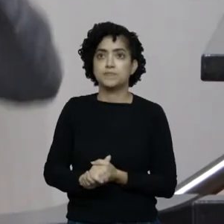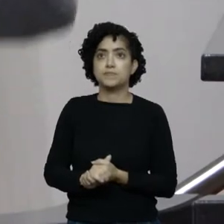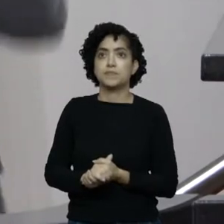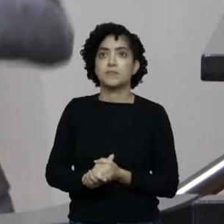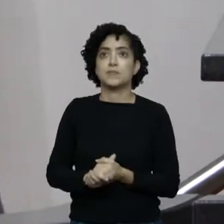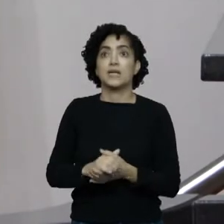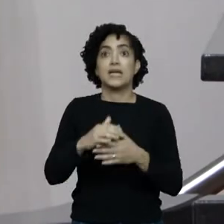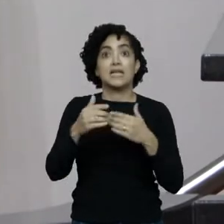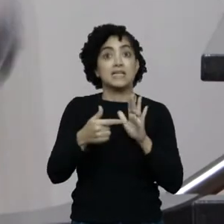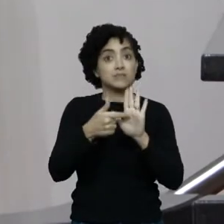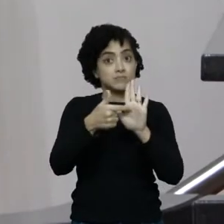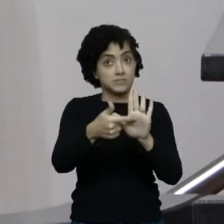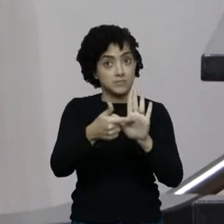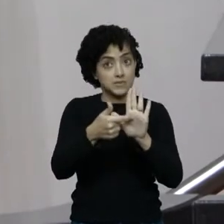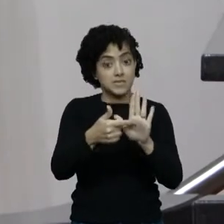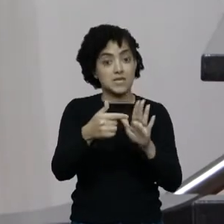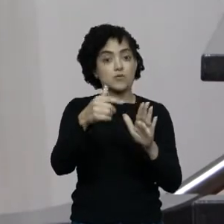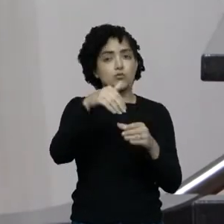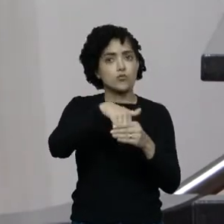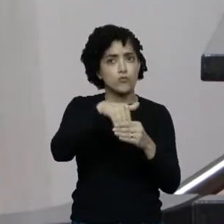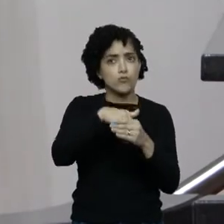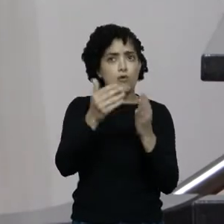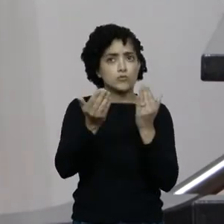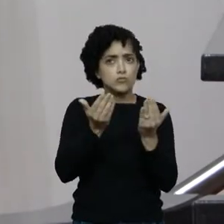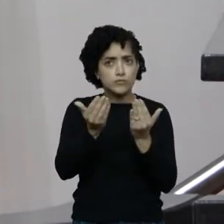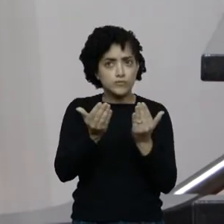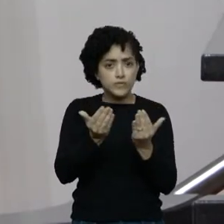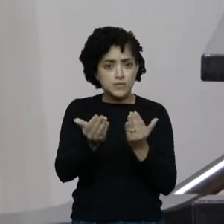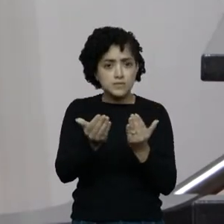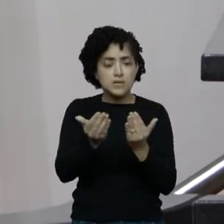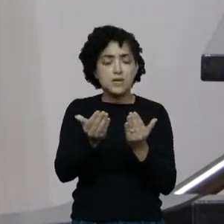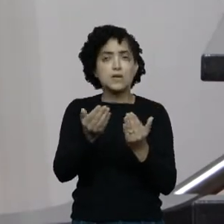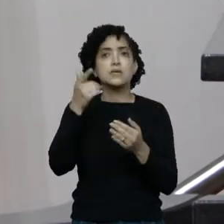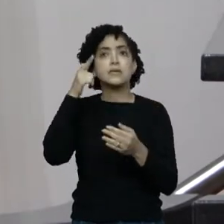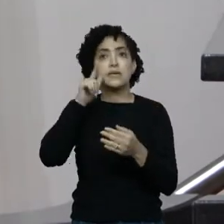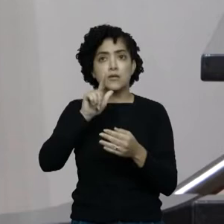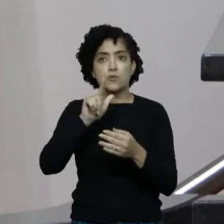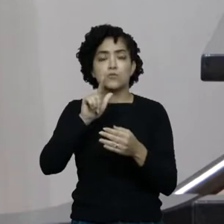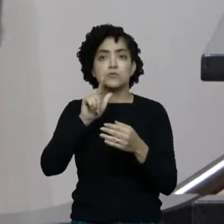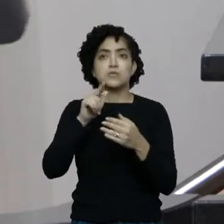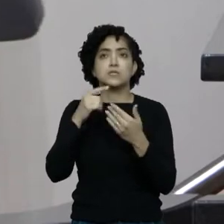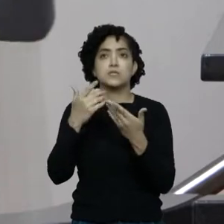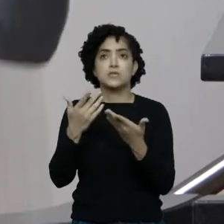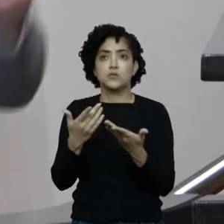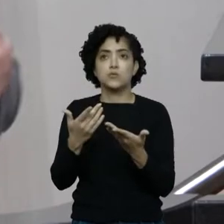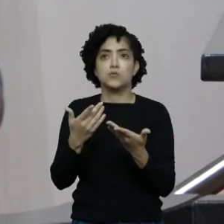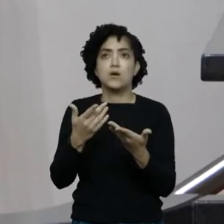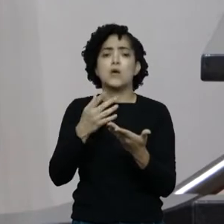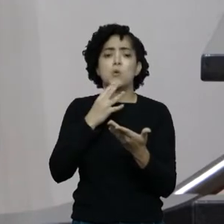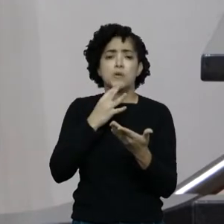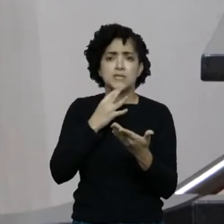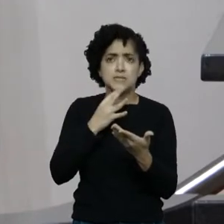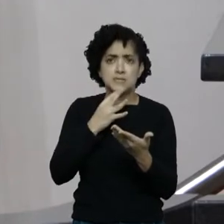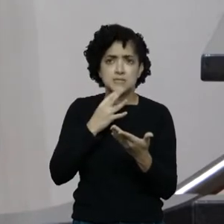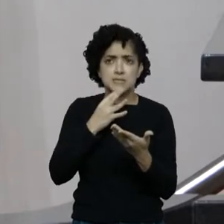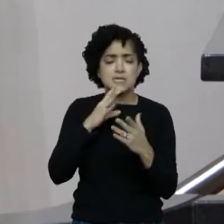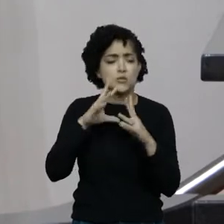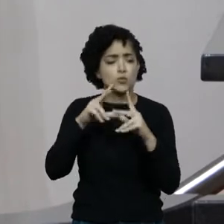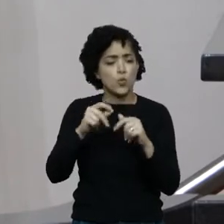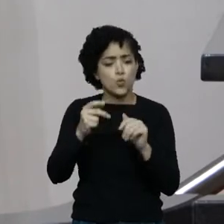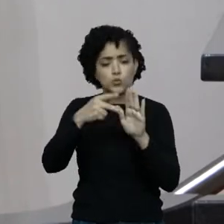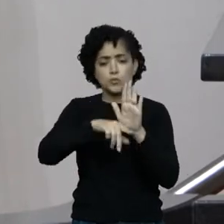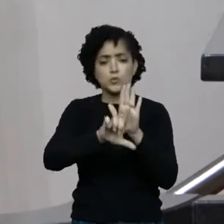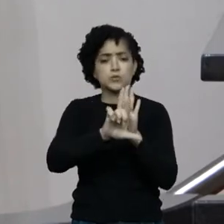da apresentação deste voto-vista é que ele finalmente declarava que tinha conhecimento pleno de todo para o